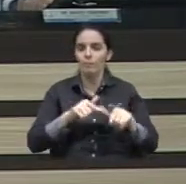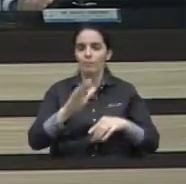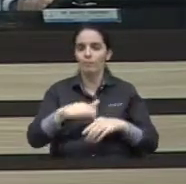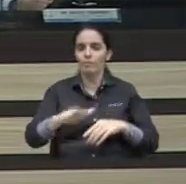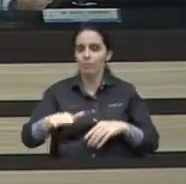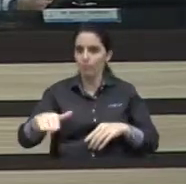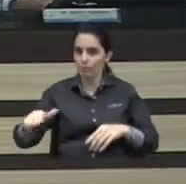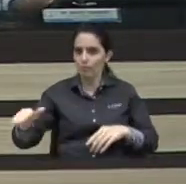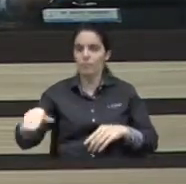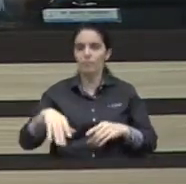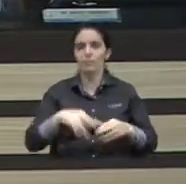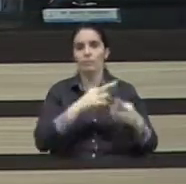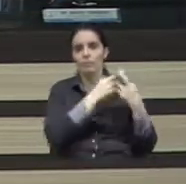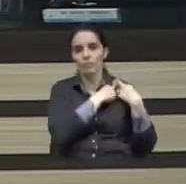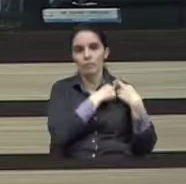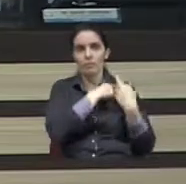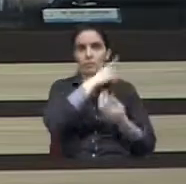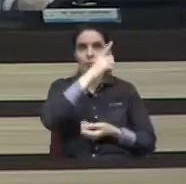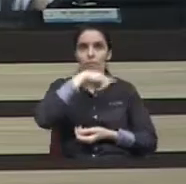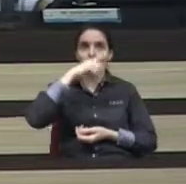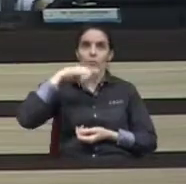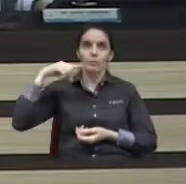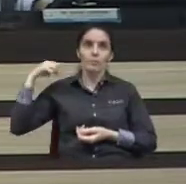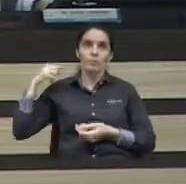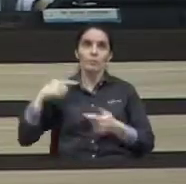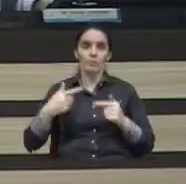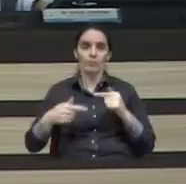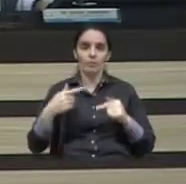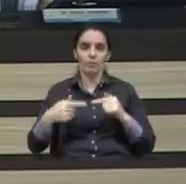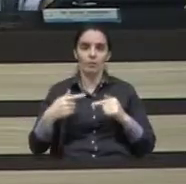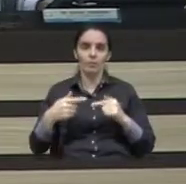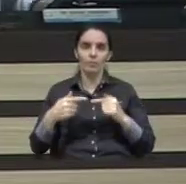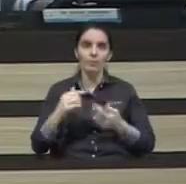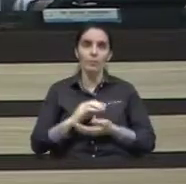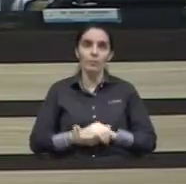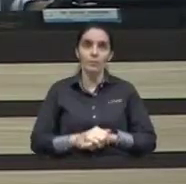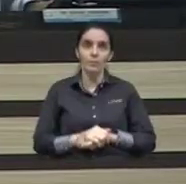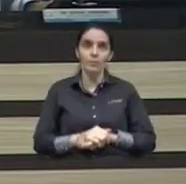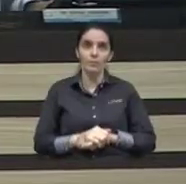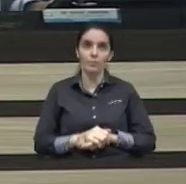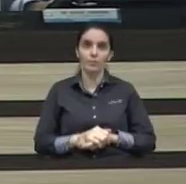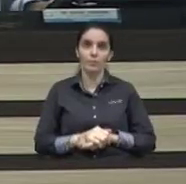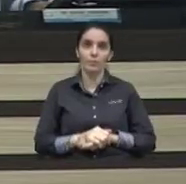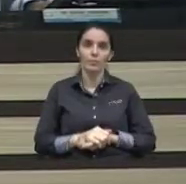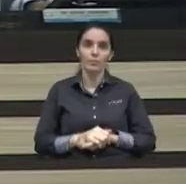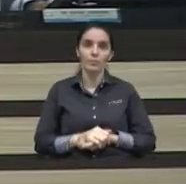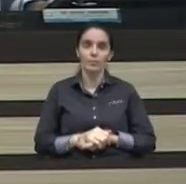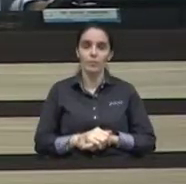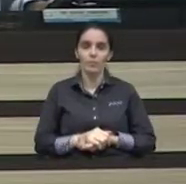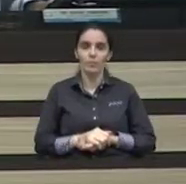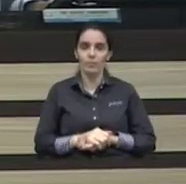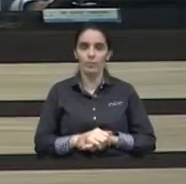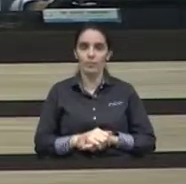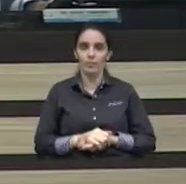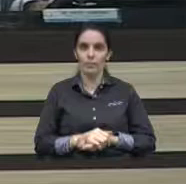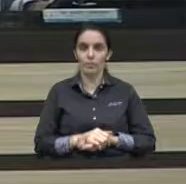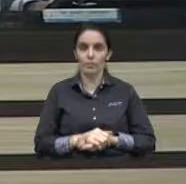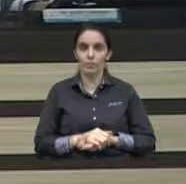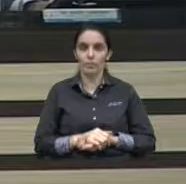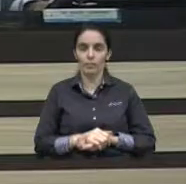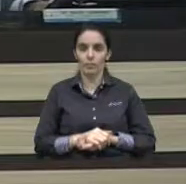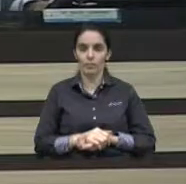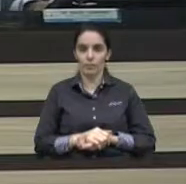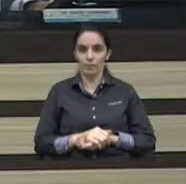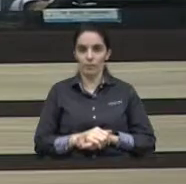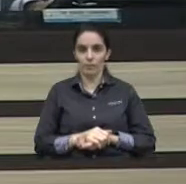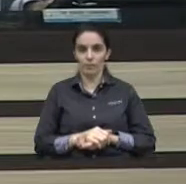Mayra Costa. Em discussão? Eu desejo discutir, senhor presidente. Uma palavra, vereadora Mayra Costa. Então,